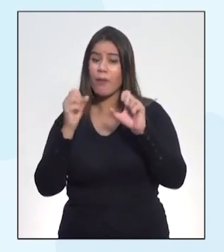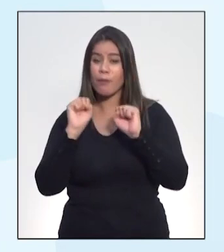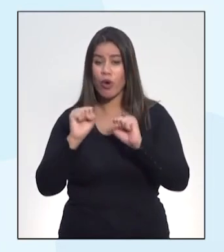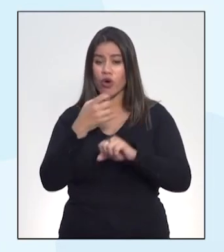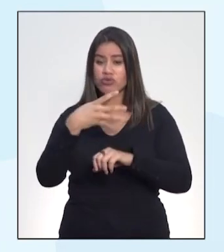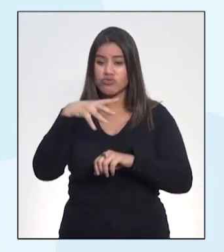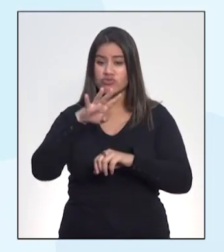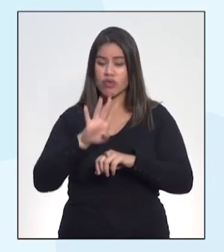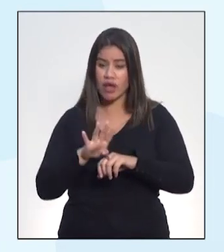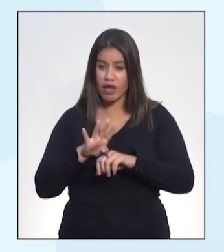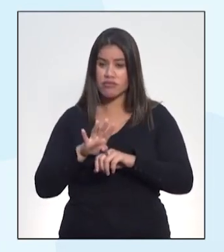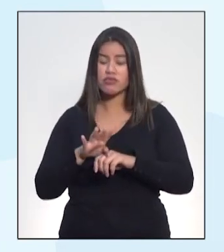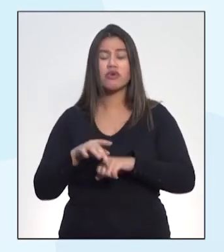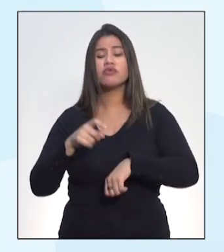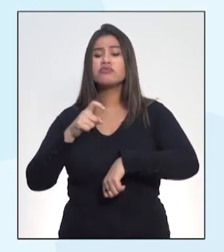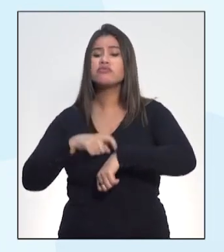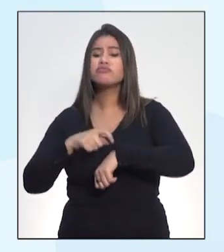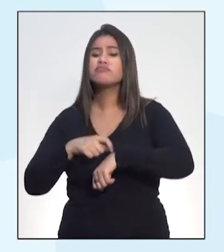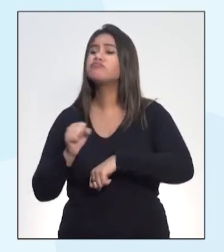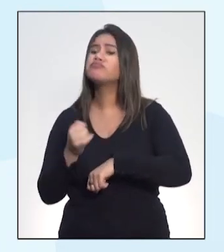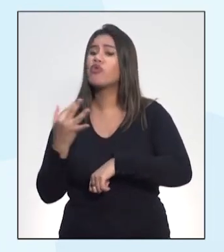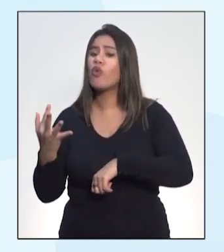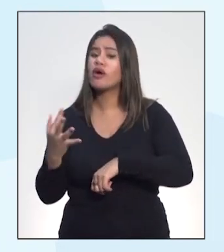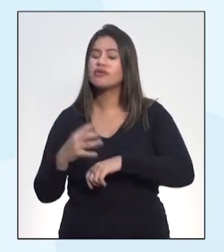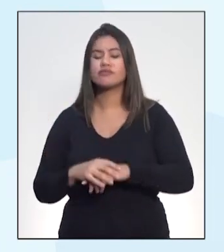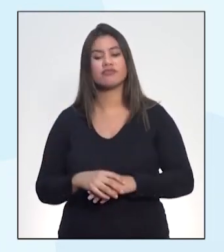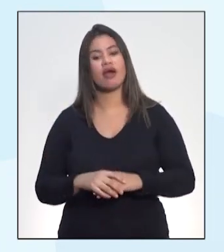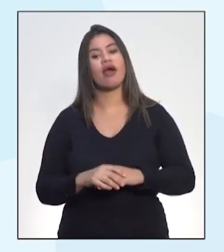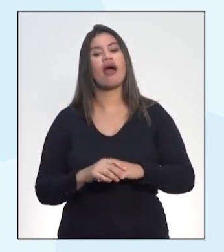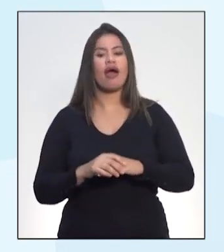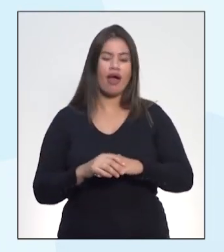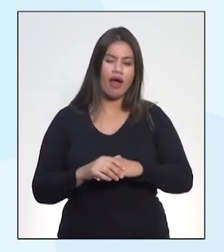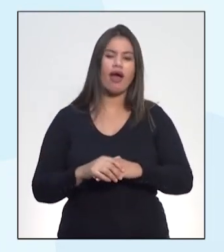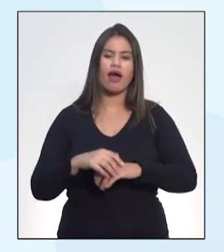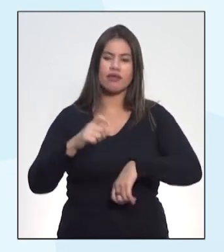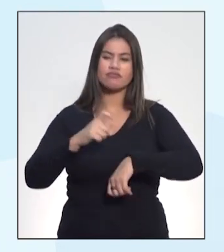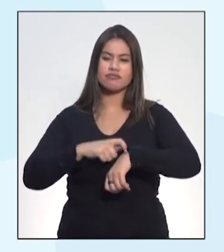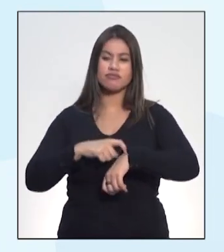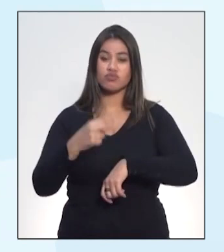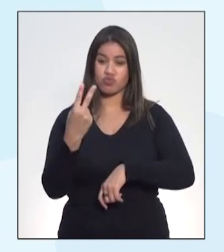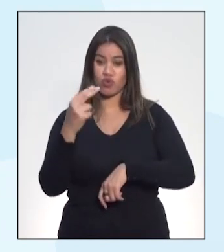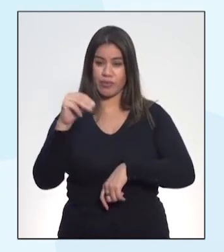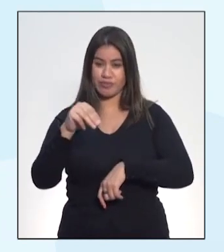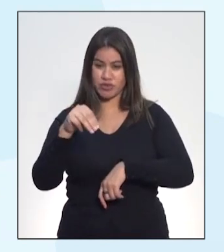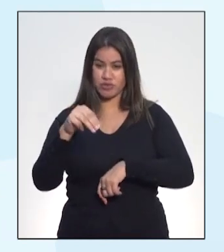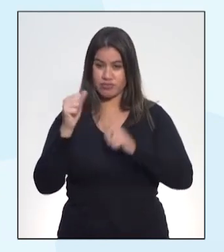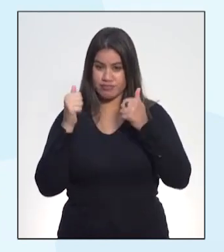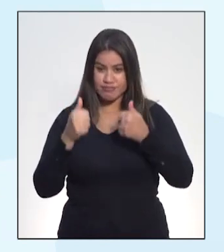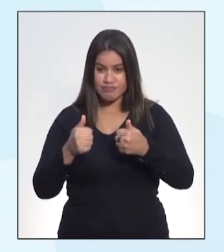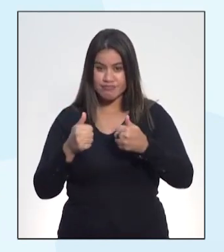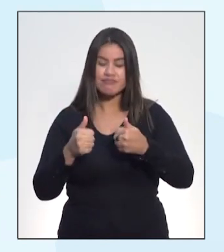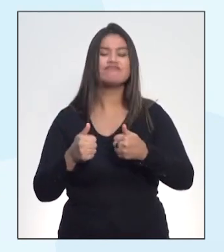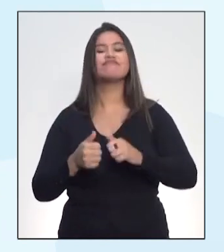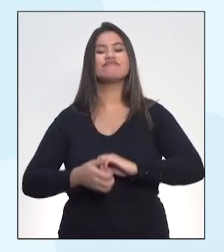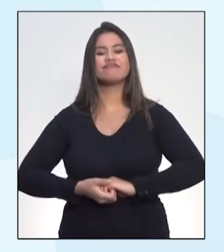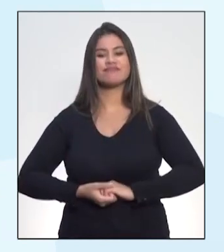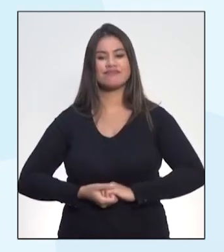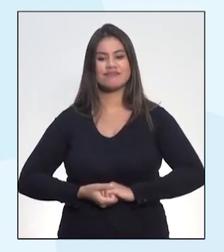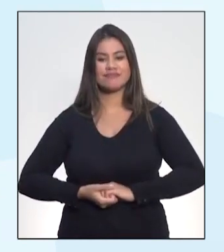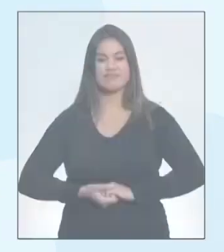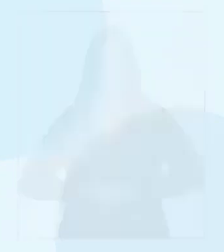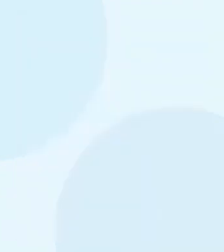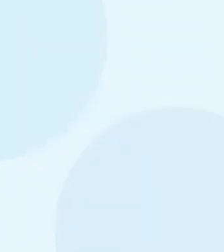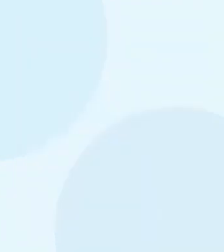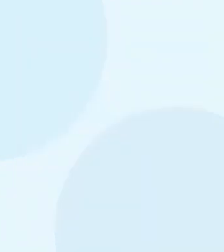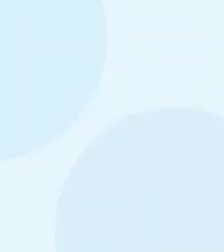bom? Professora Inês, quanto tempo eu tenho? Professora Roberta, nossos alunos terão 2 minutos. Ok, 2 minutos a partir de agora.